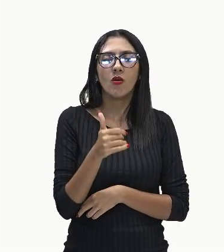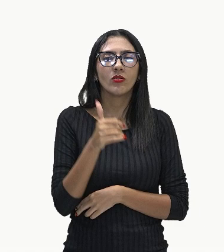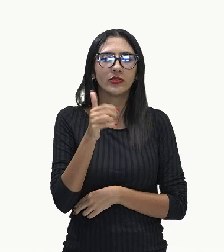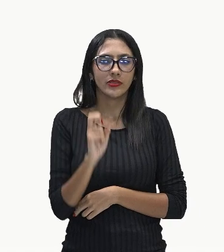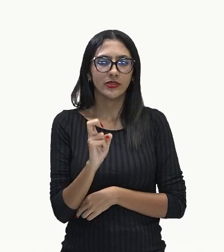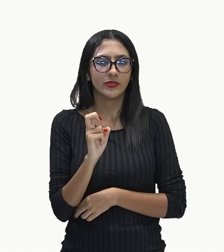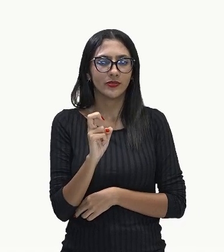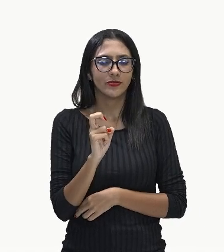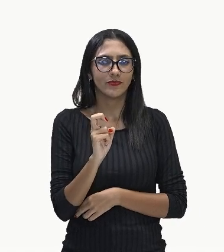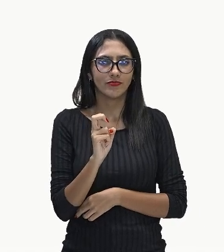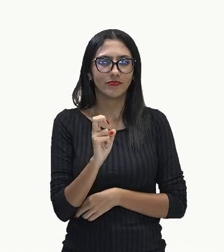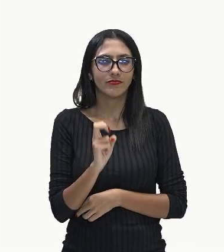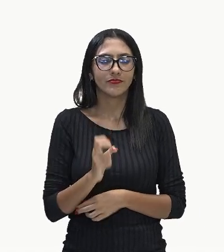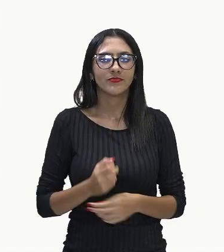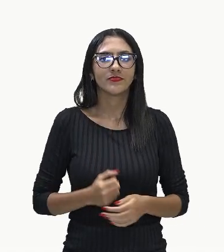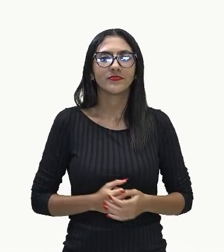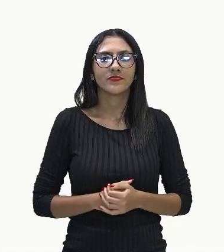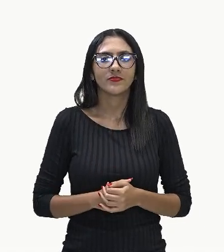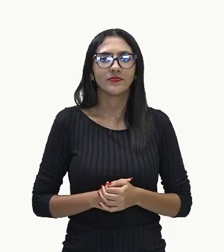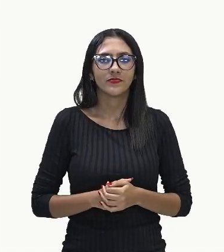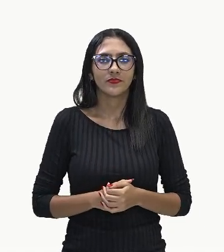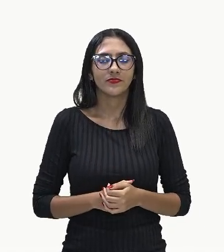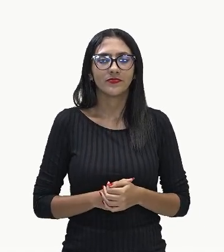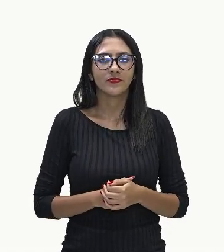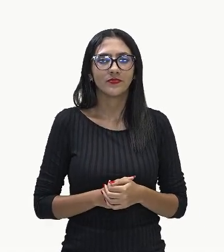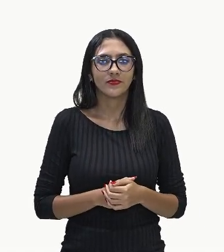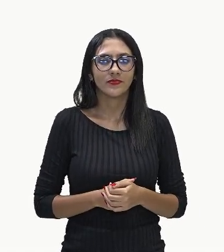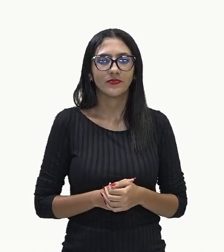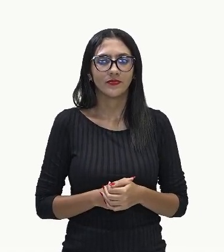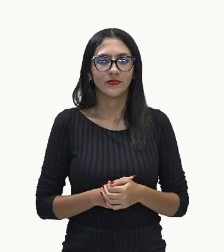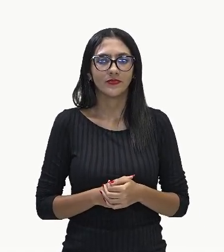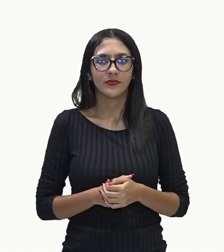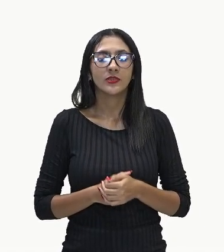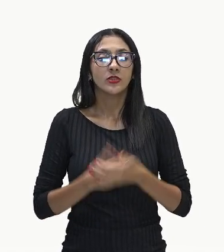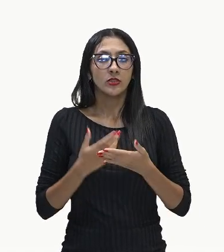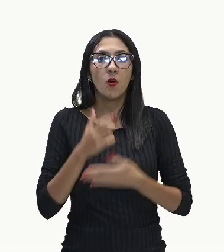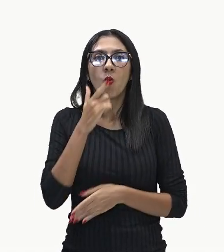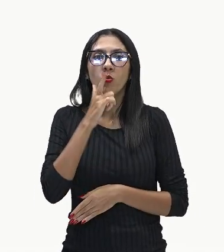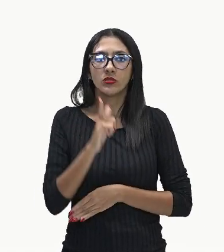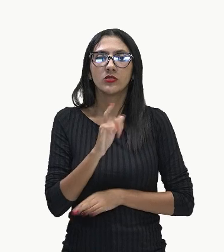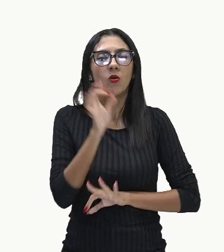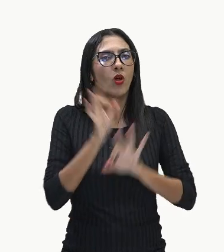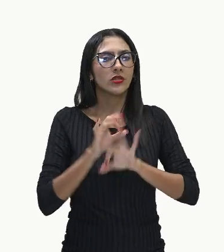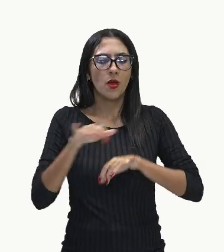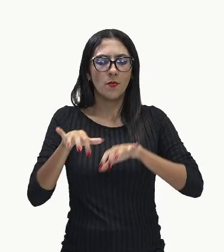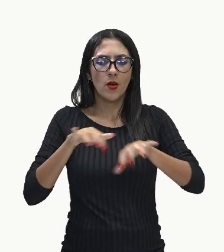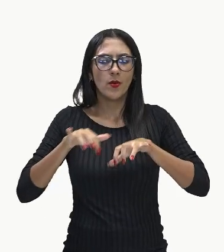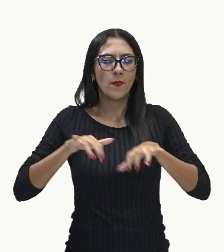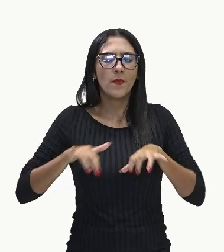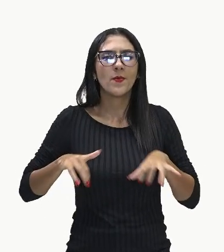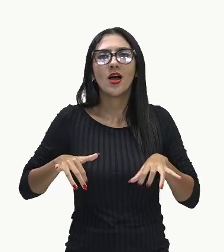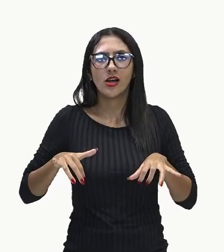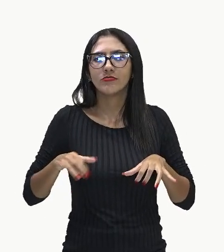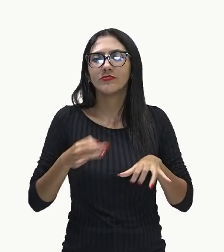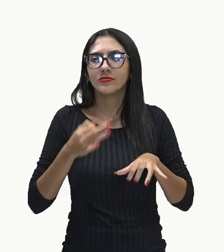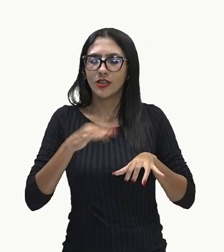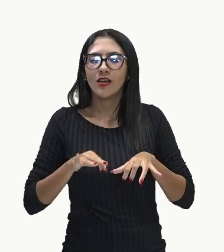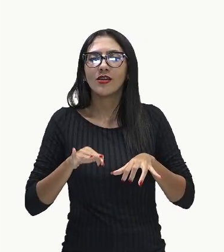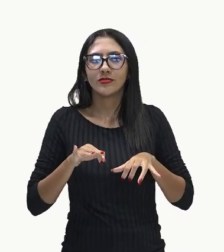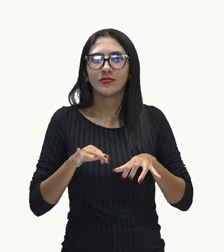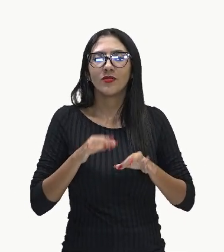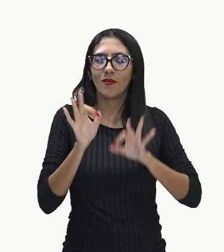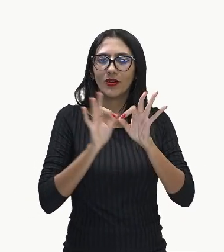sobraram 15, que são esses 15. Tá? Então, a gente conseguiu separar direitinho, onde vão ser,